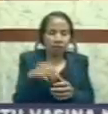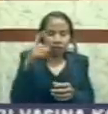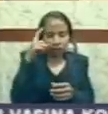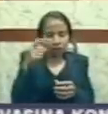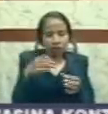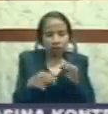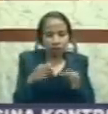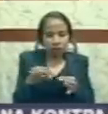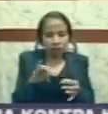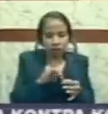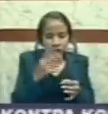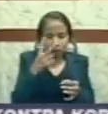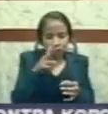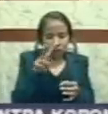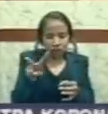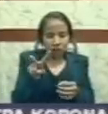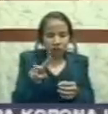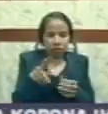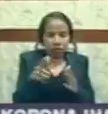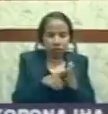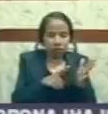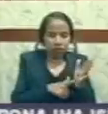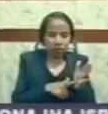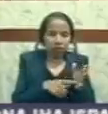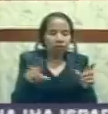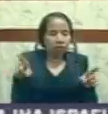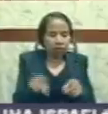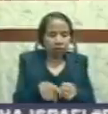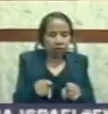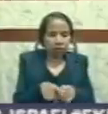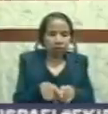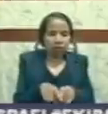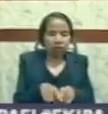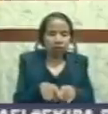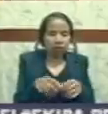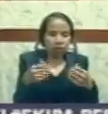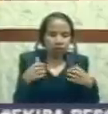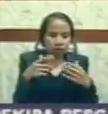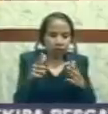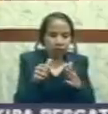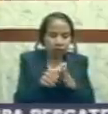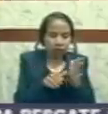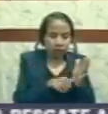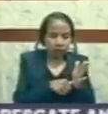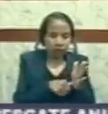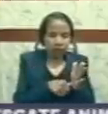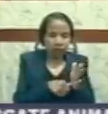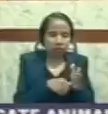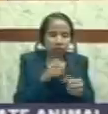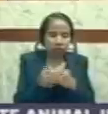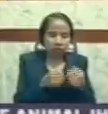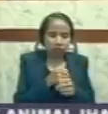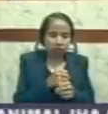Roma, acompanhamos da Roma, leem da Roma, Hanesande, e artigo, senhor. Tinha